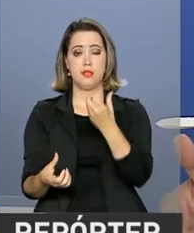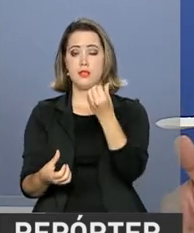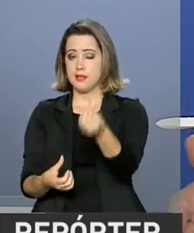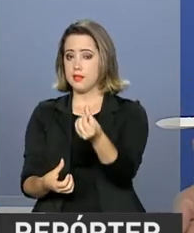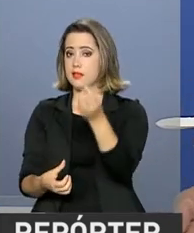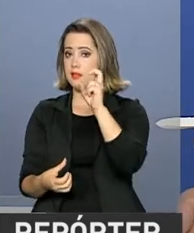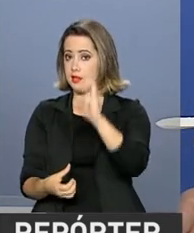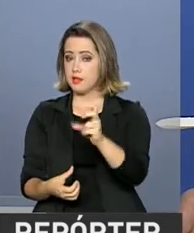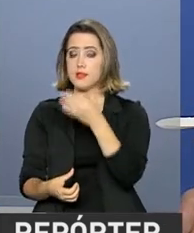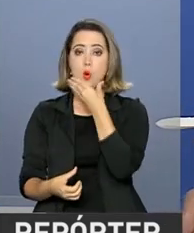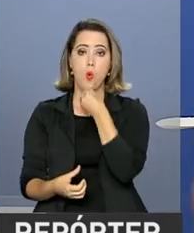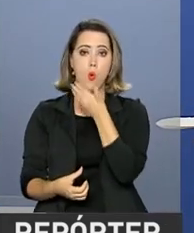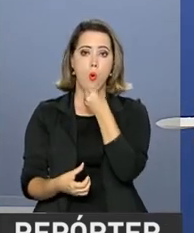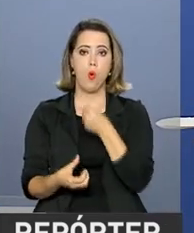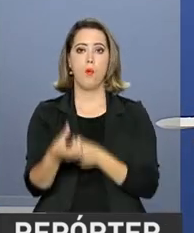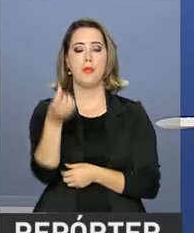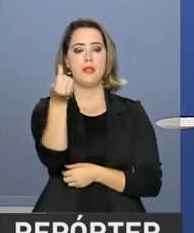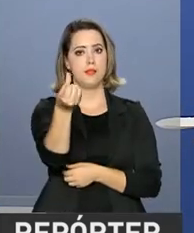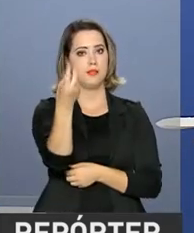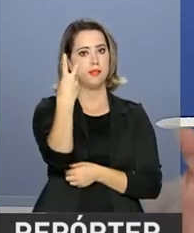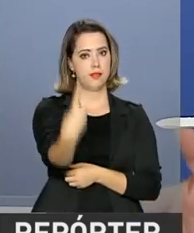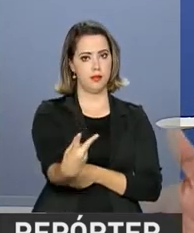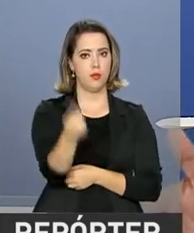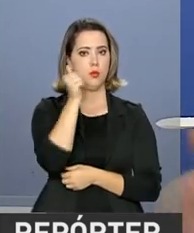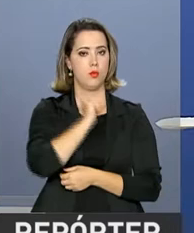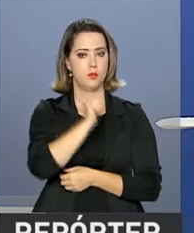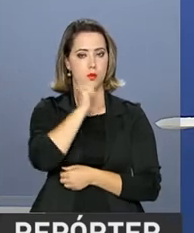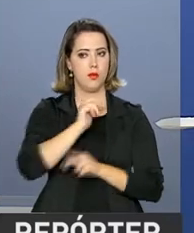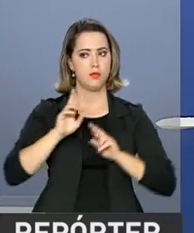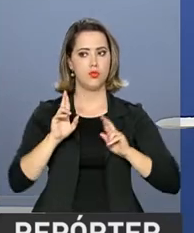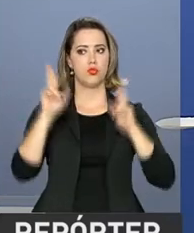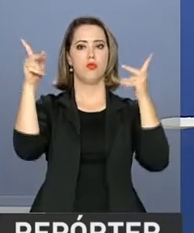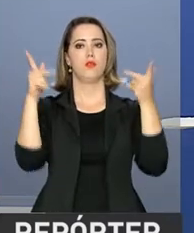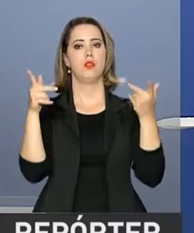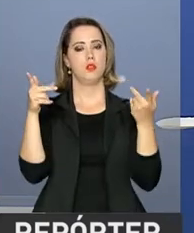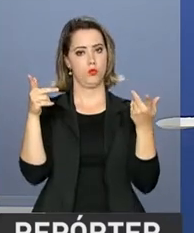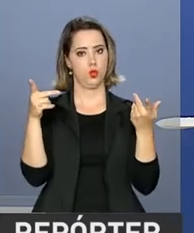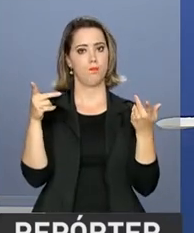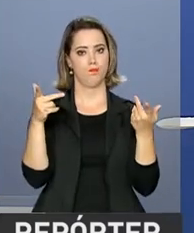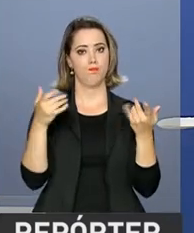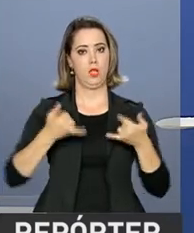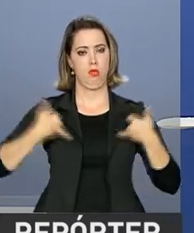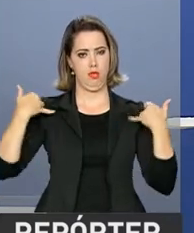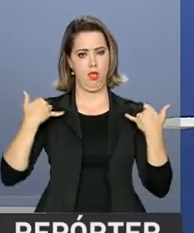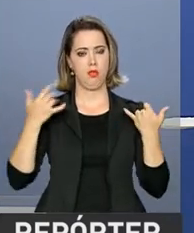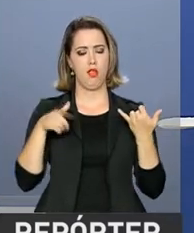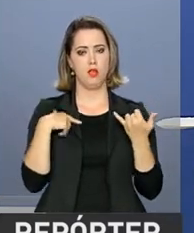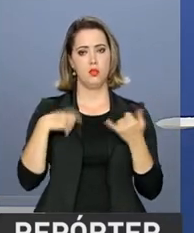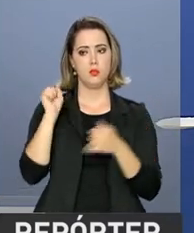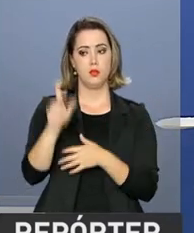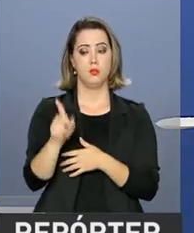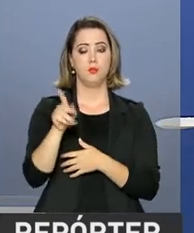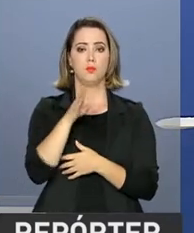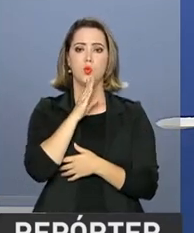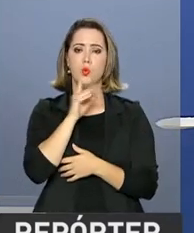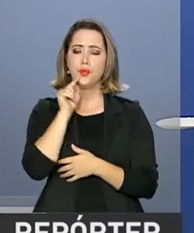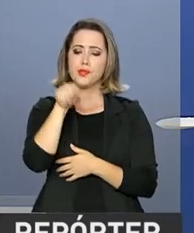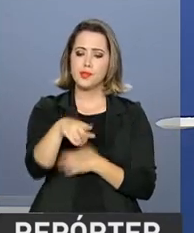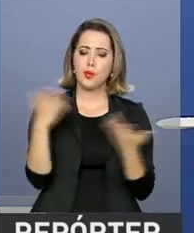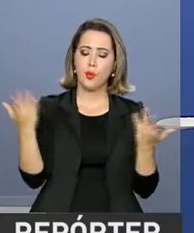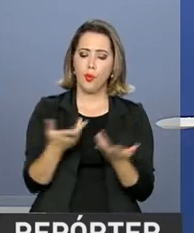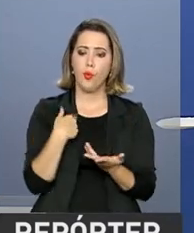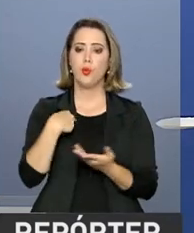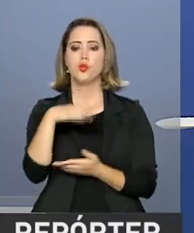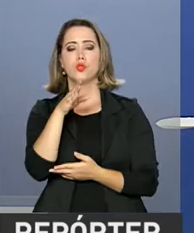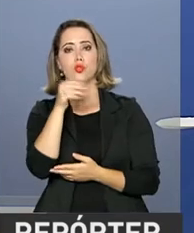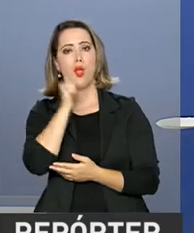62 para as mulheres e isso foi sem dúvida um avanço ao reconhecimento da condição da mulher na